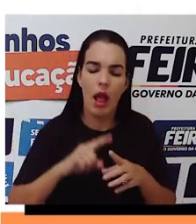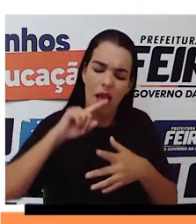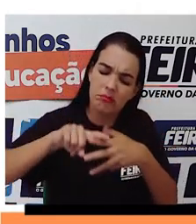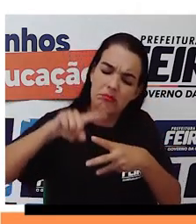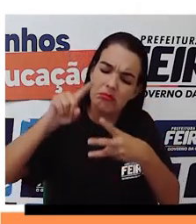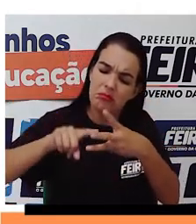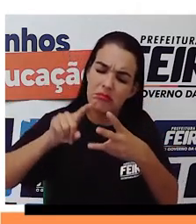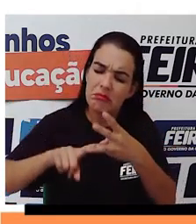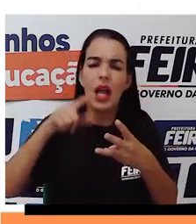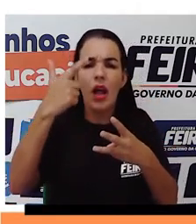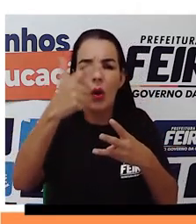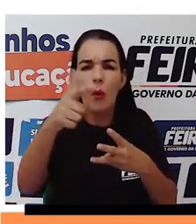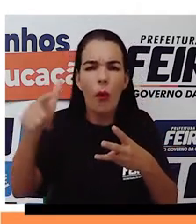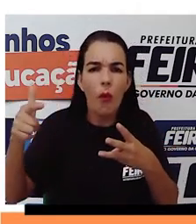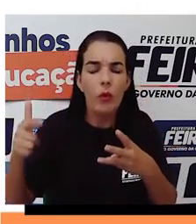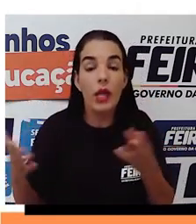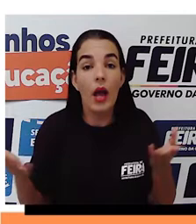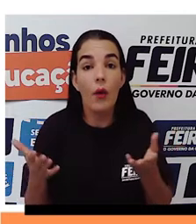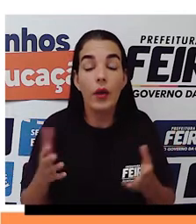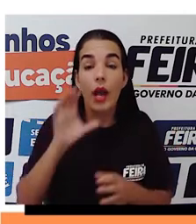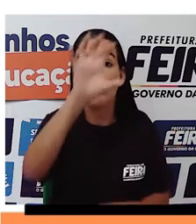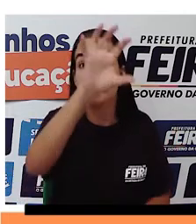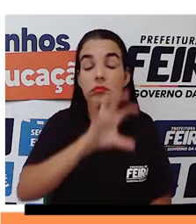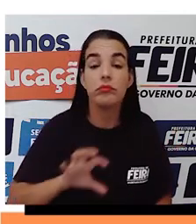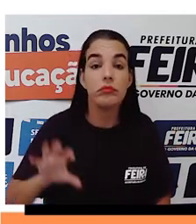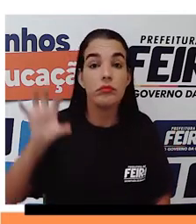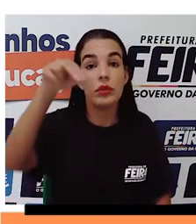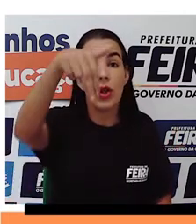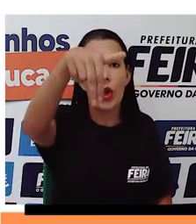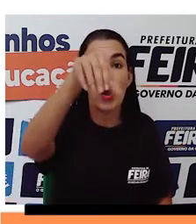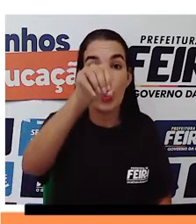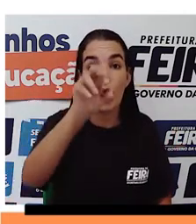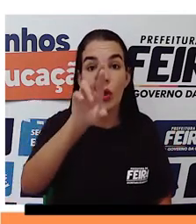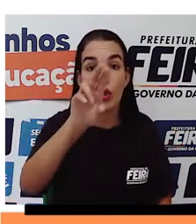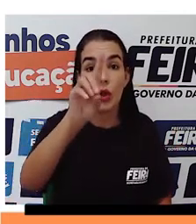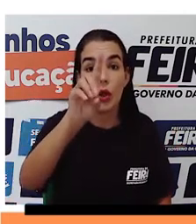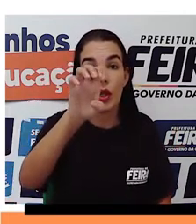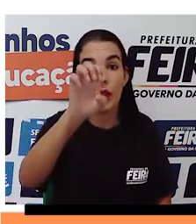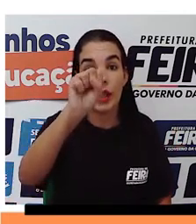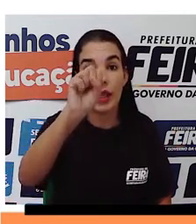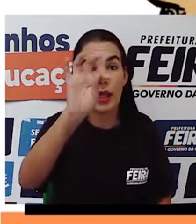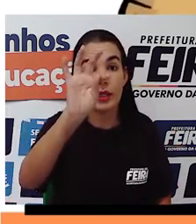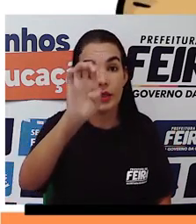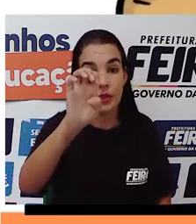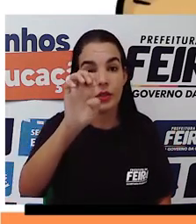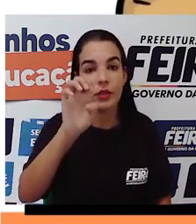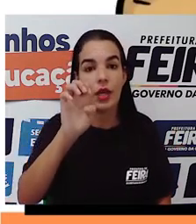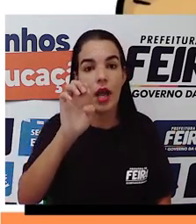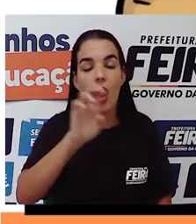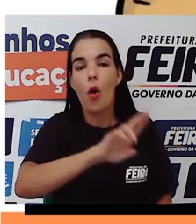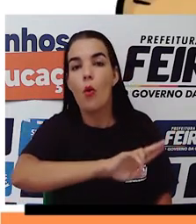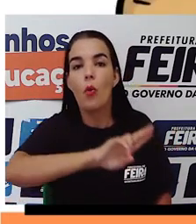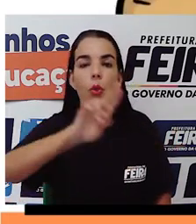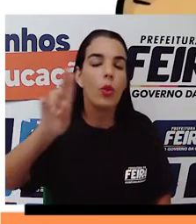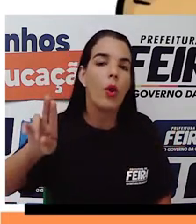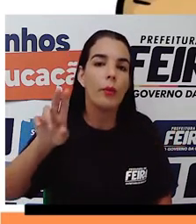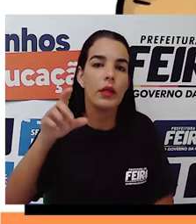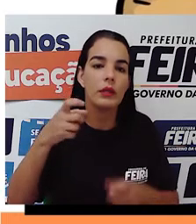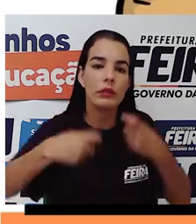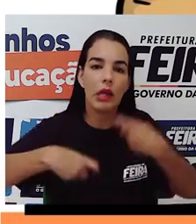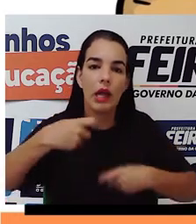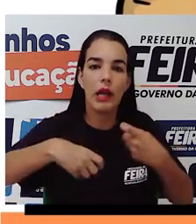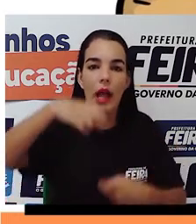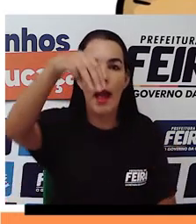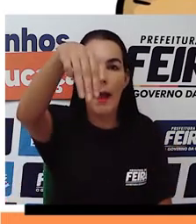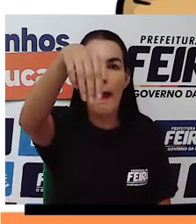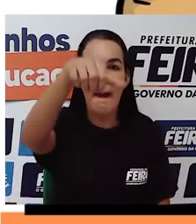surgiram, dessa vez no Nordeste, a conhecida Guerra dos Mascates. Na segunda metade do século XVII, o açúcar